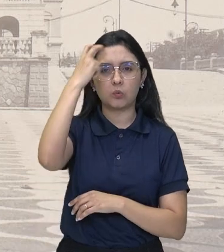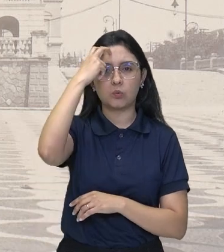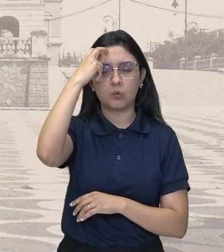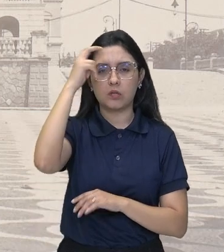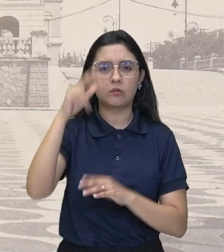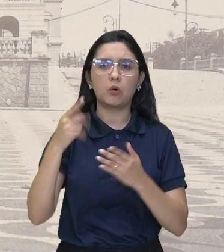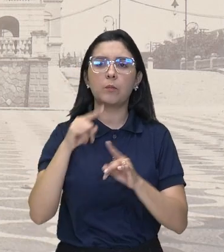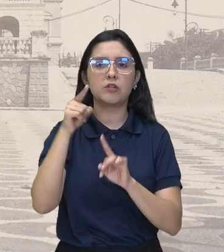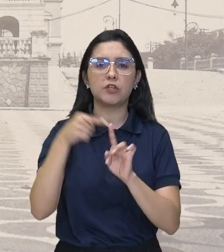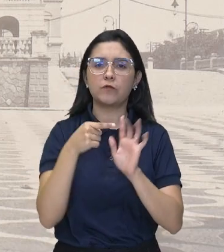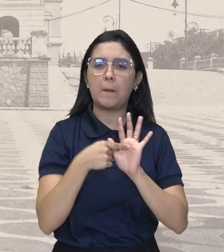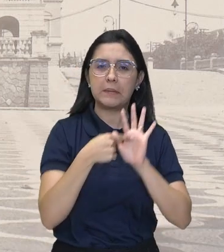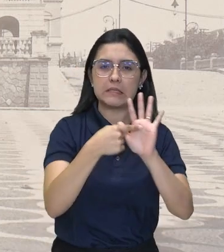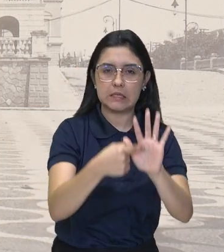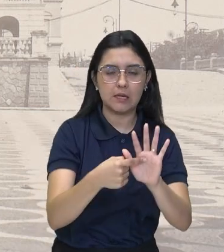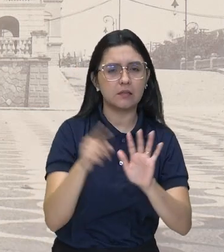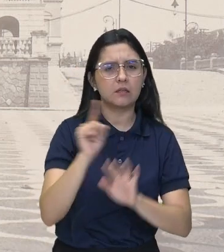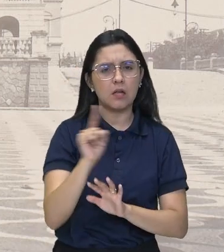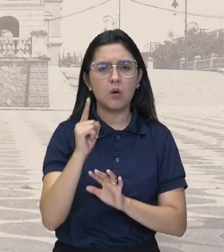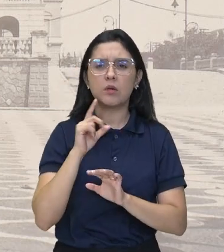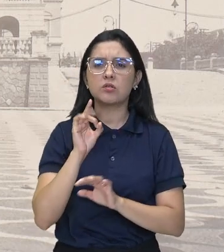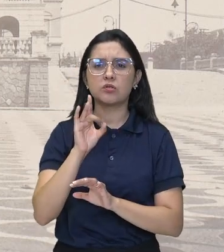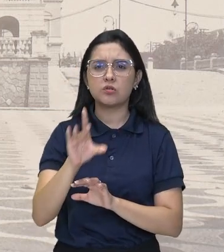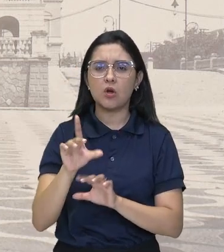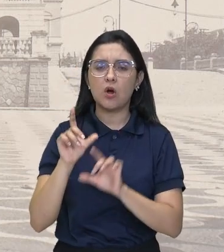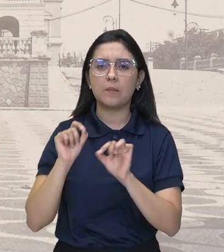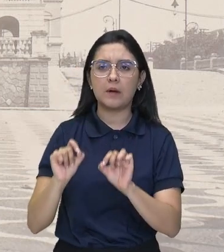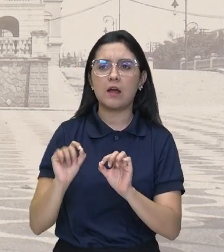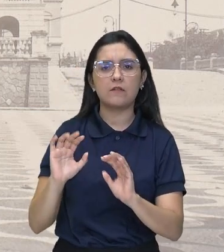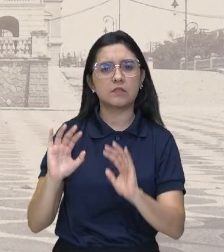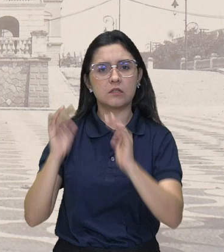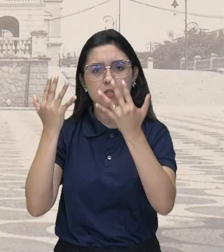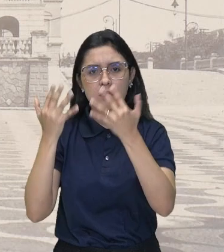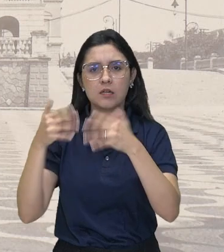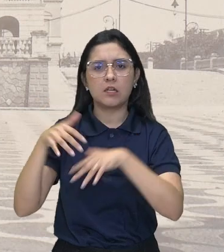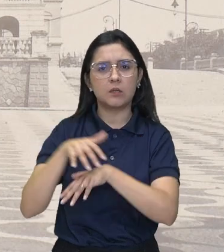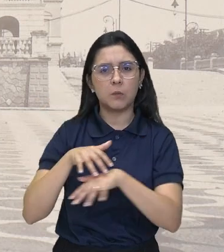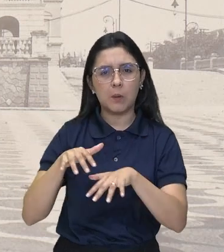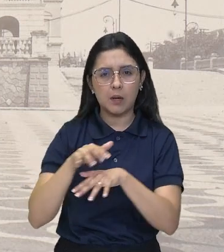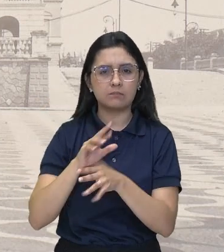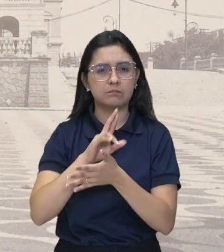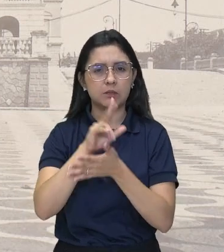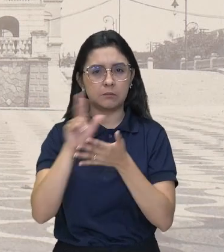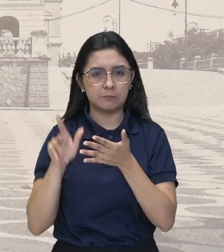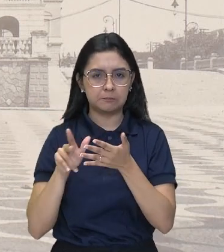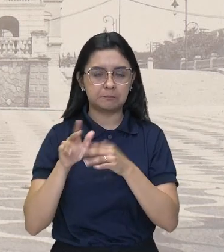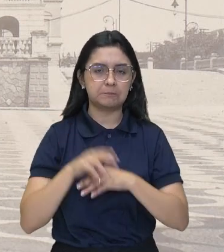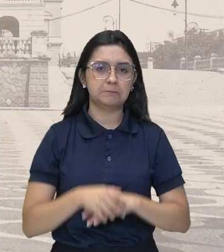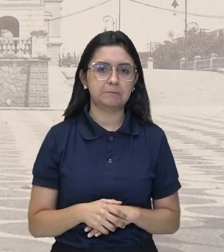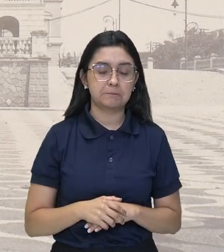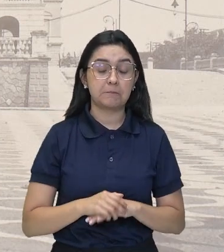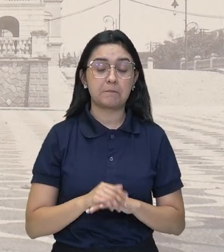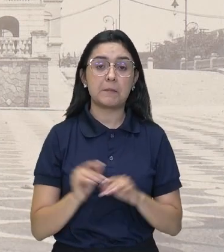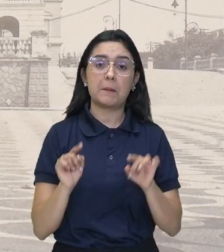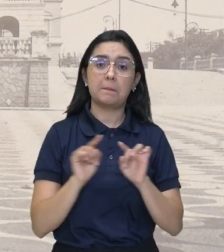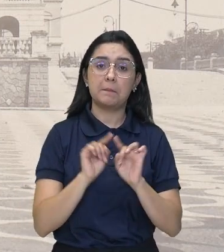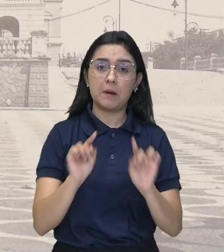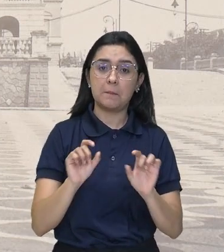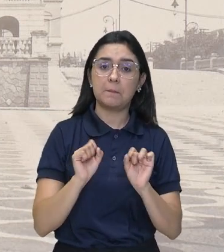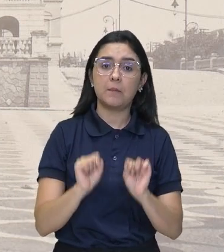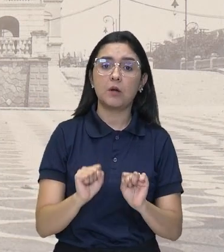espetáculo, mas sim para comemorações, para festejos, celebrações e etc. Mas que também podem